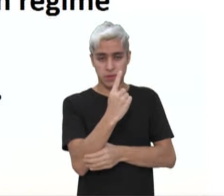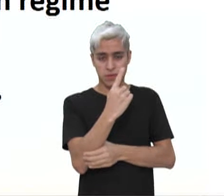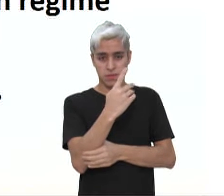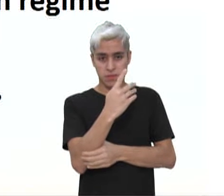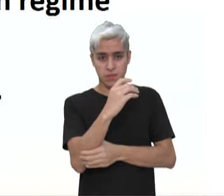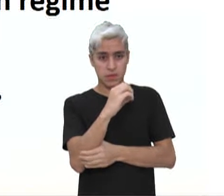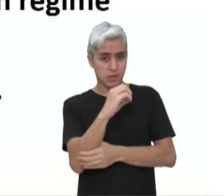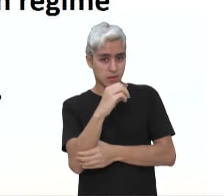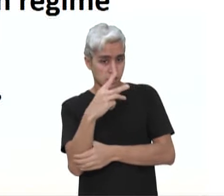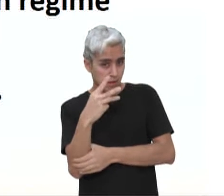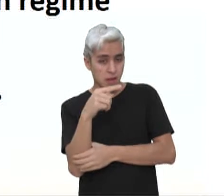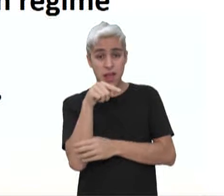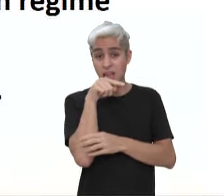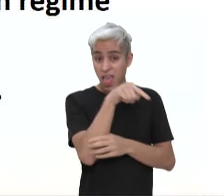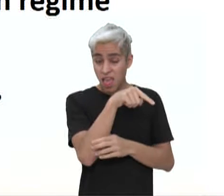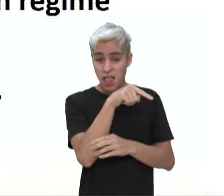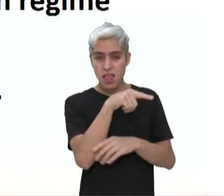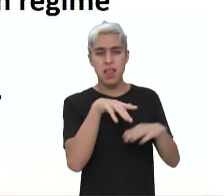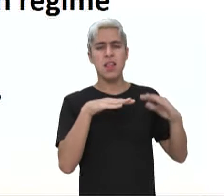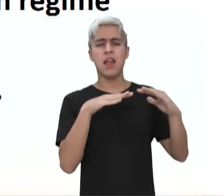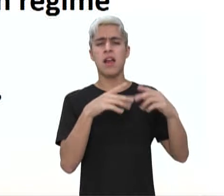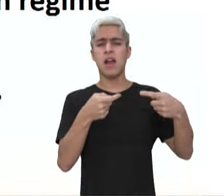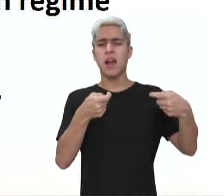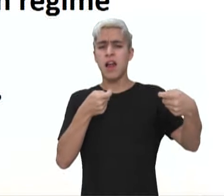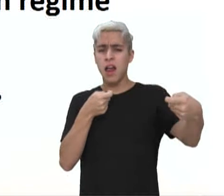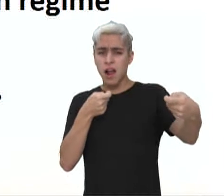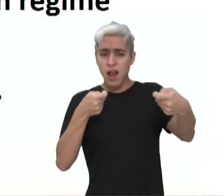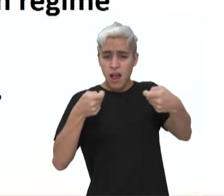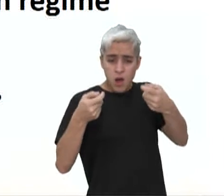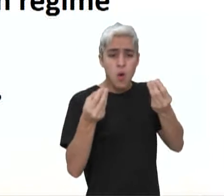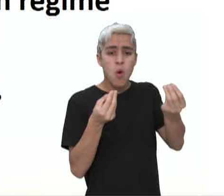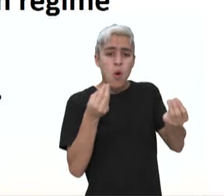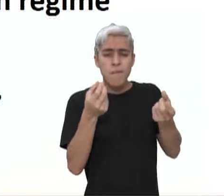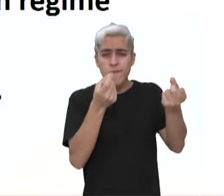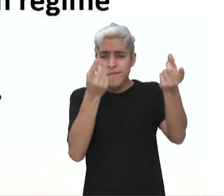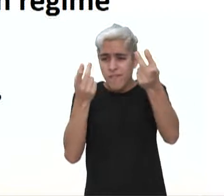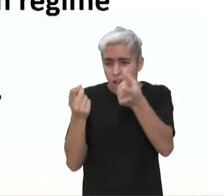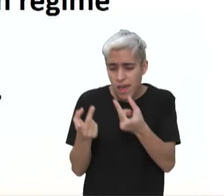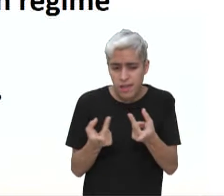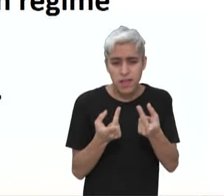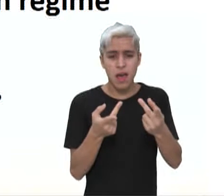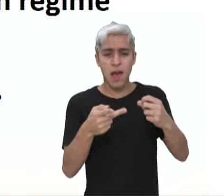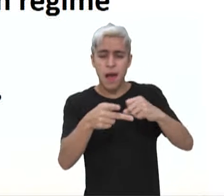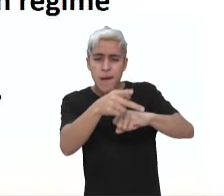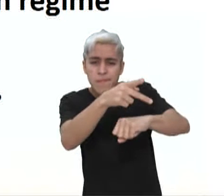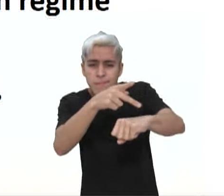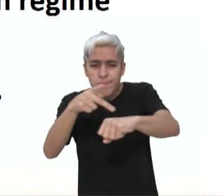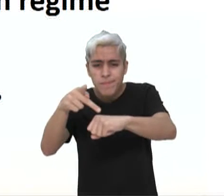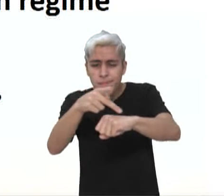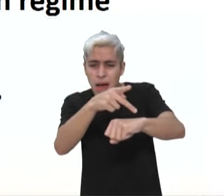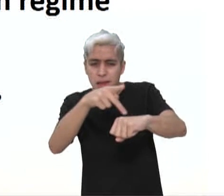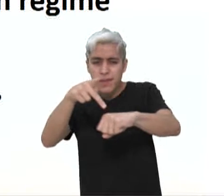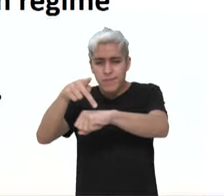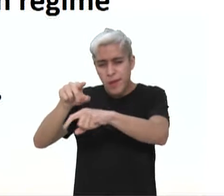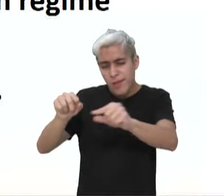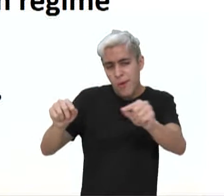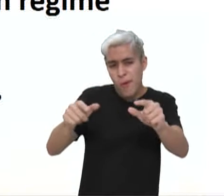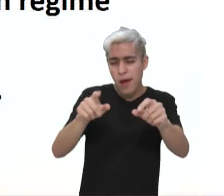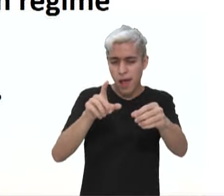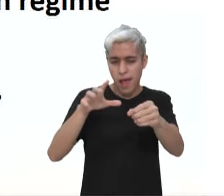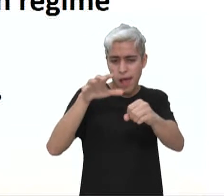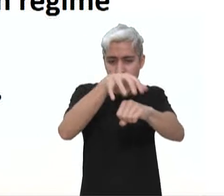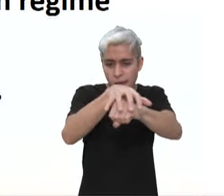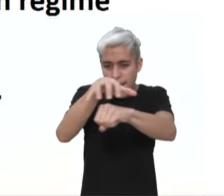1403, ela que deveria controlar todo o comércio com as colônias. Então, Casa de Contratação tinha uma